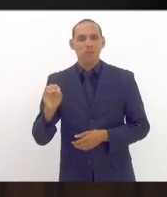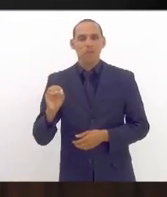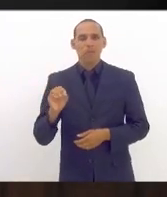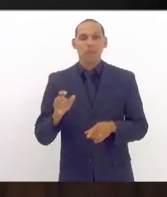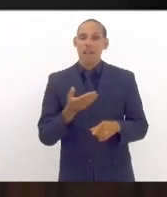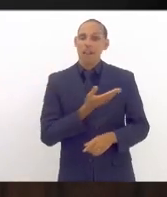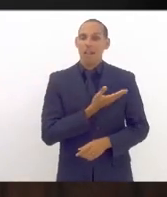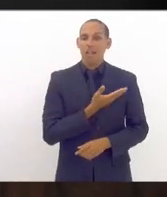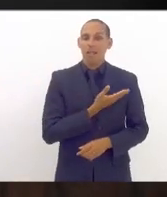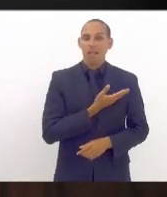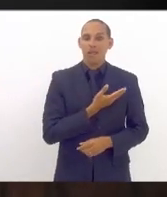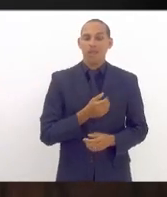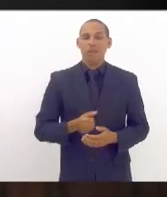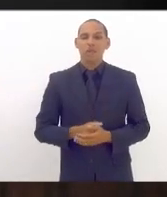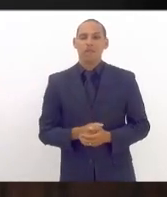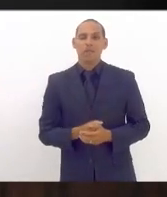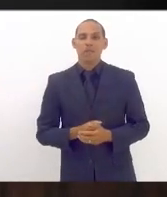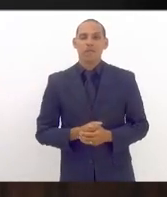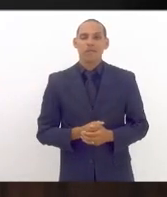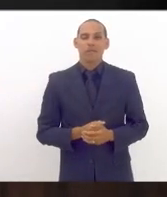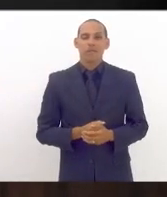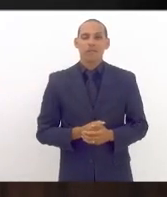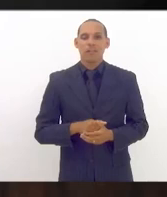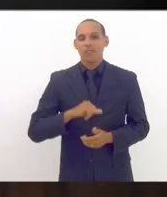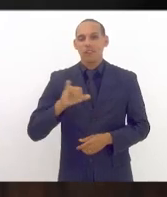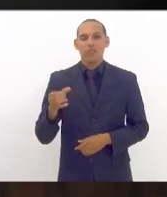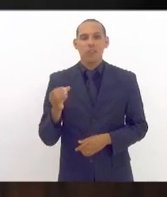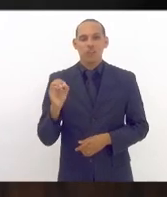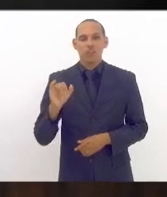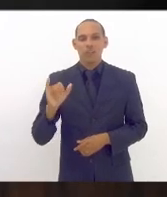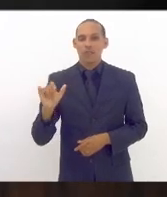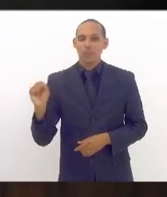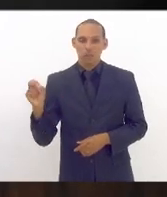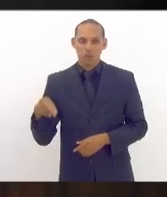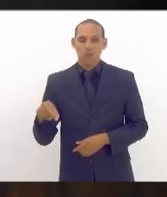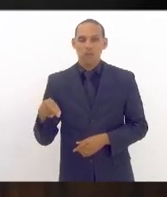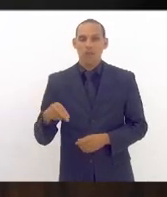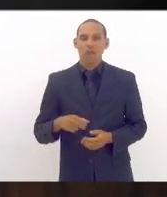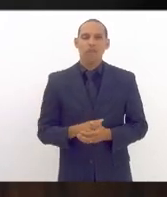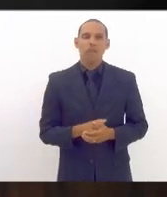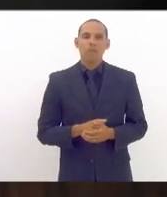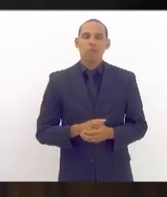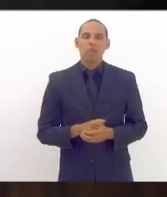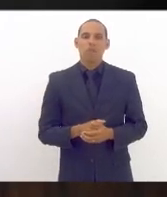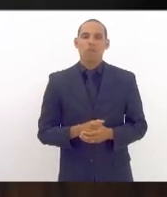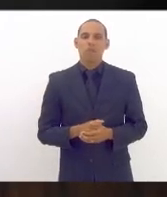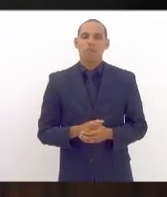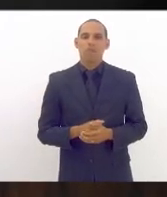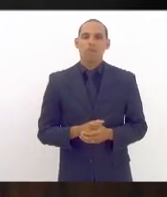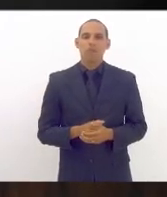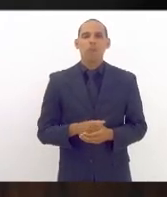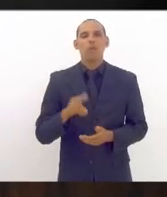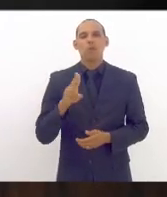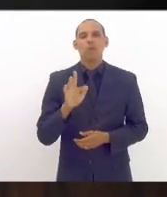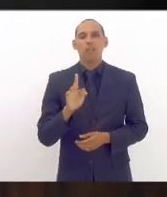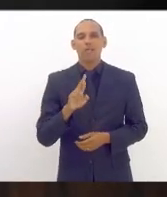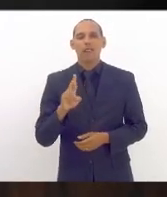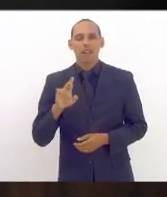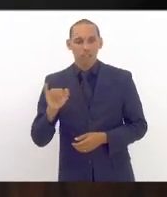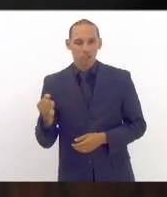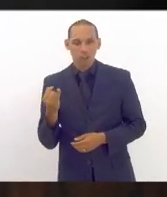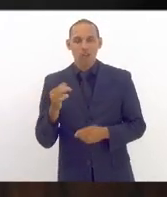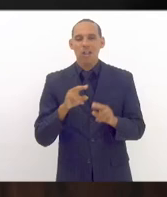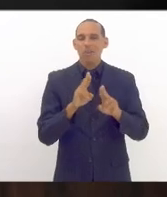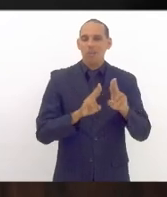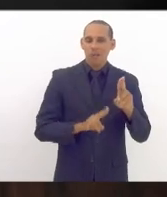amigo Joilson da universidade rural da UFRJ agradecer